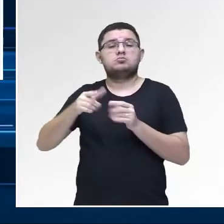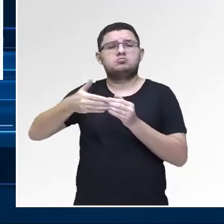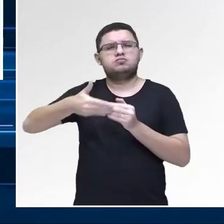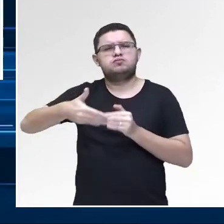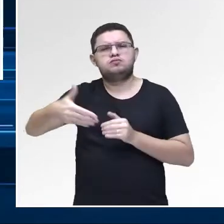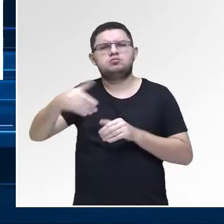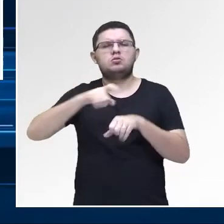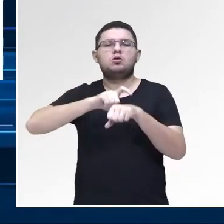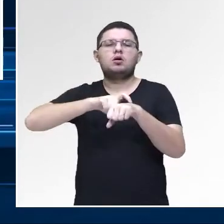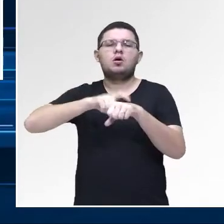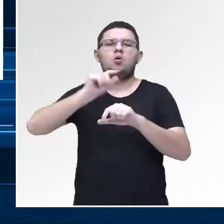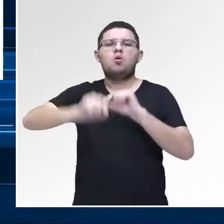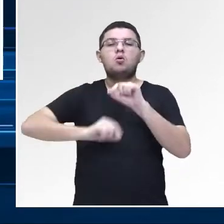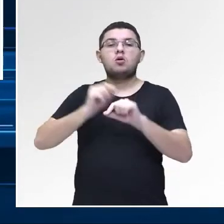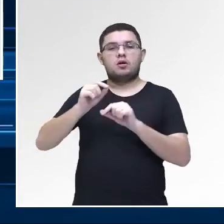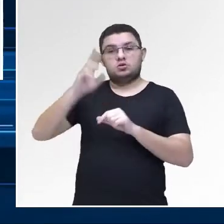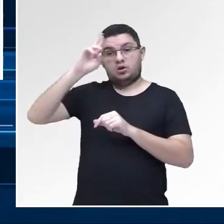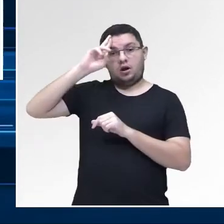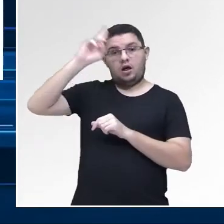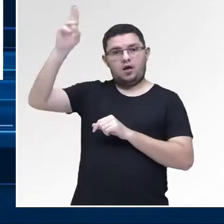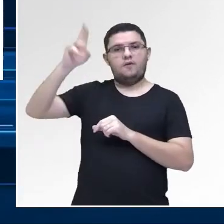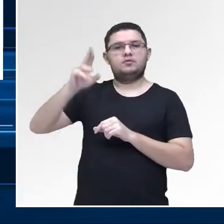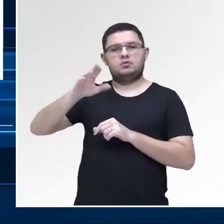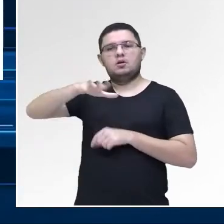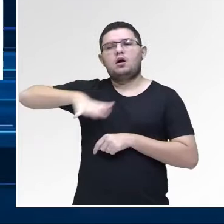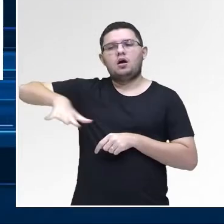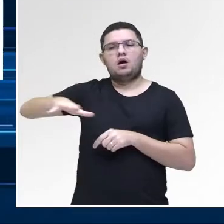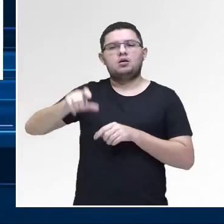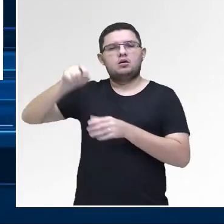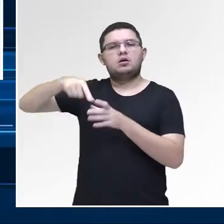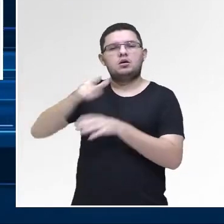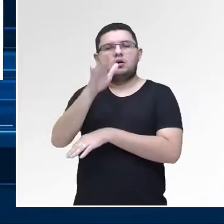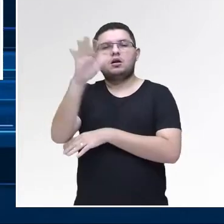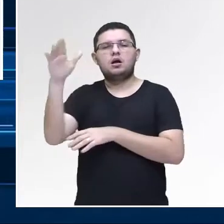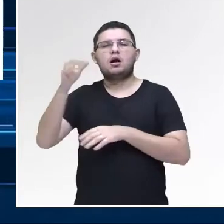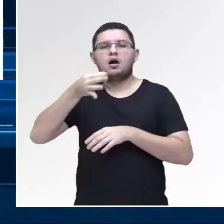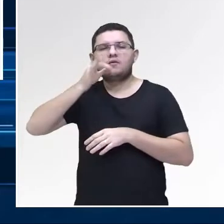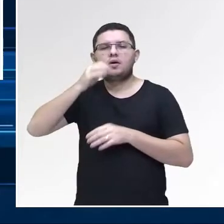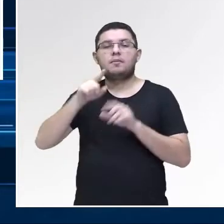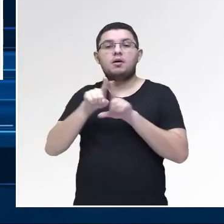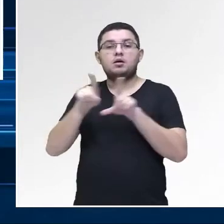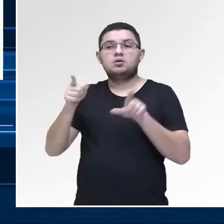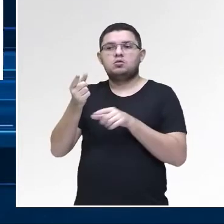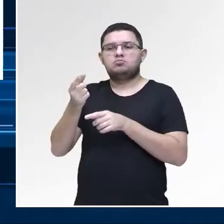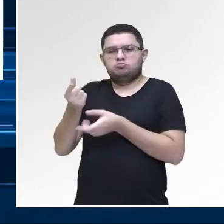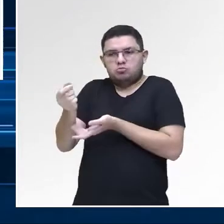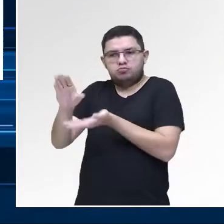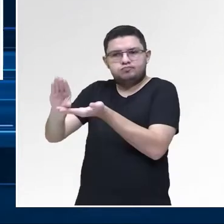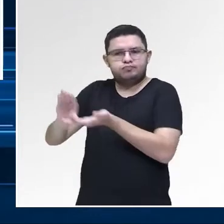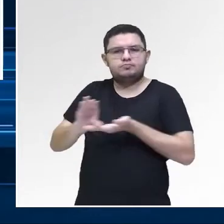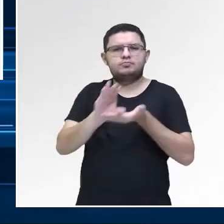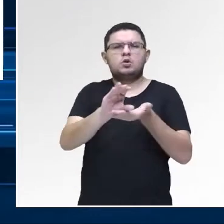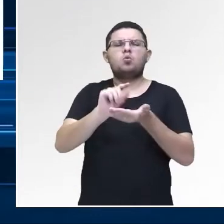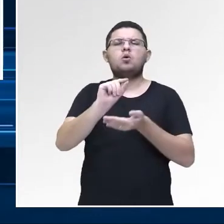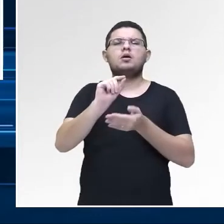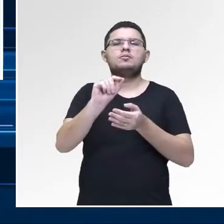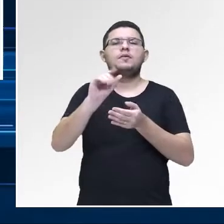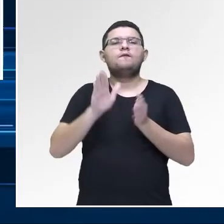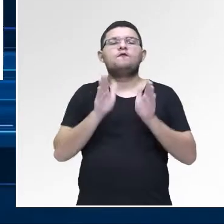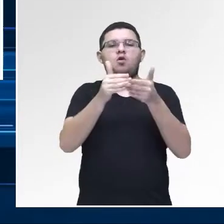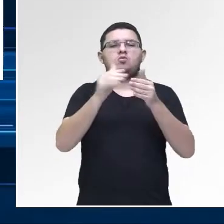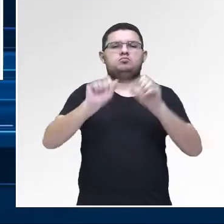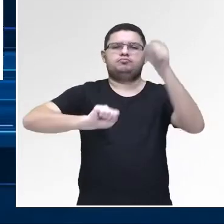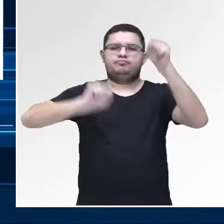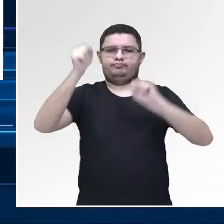eles estavam obtendo com a venda do café e passaram a investir nas indústrias. Ah, mas eram indústrias como são